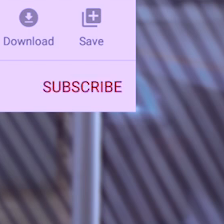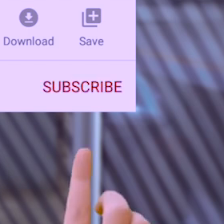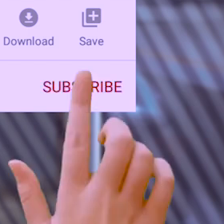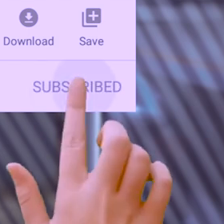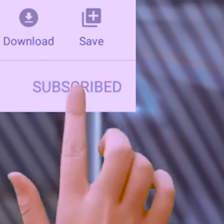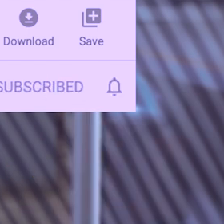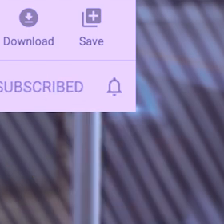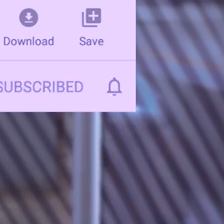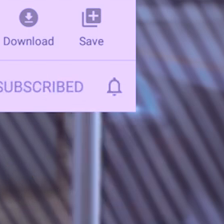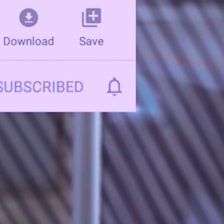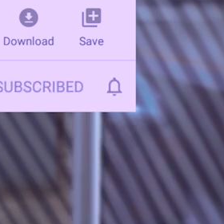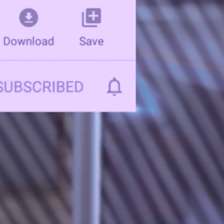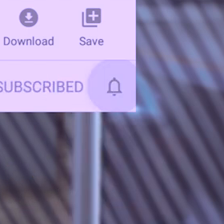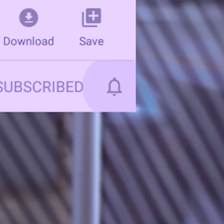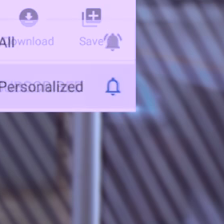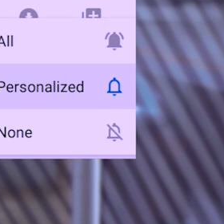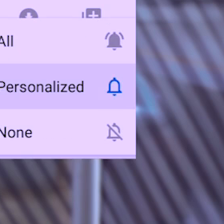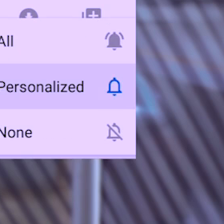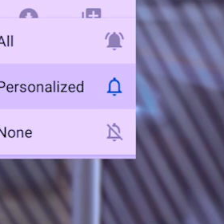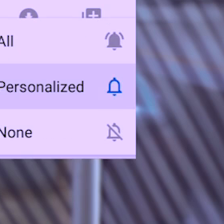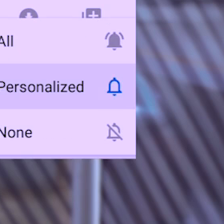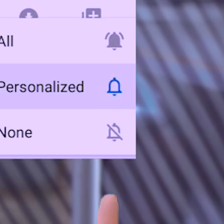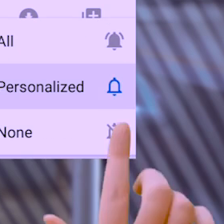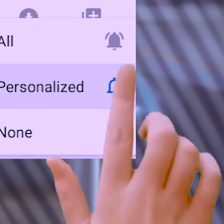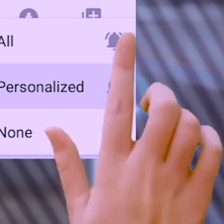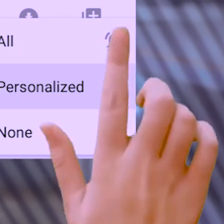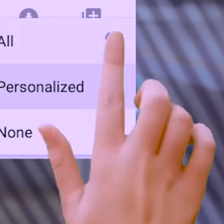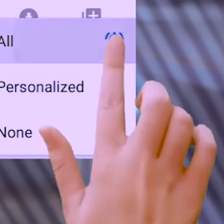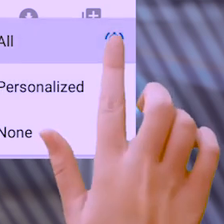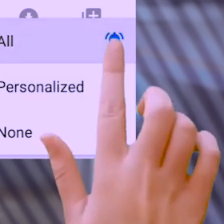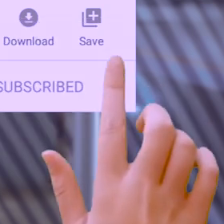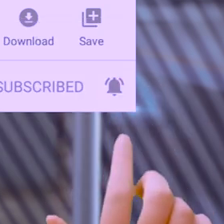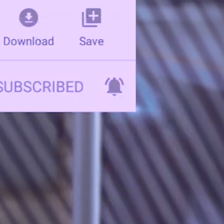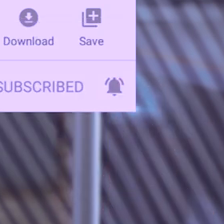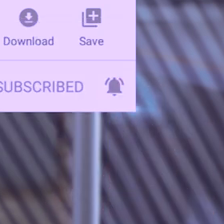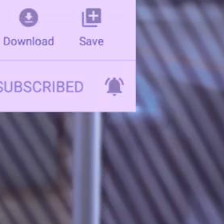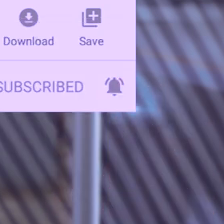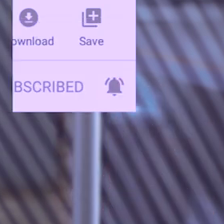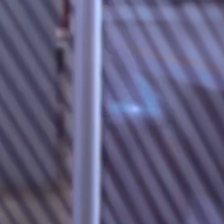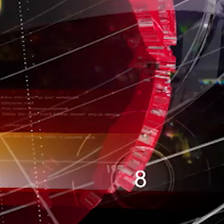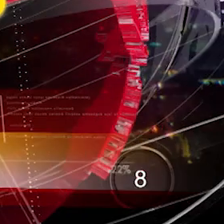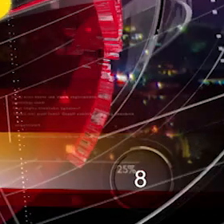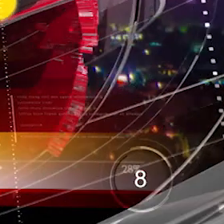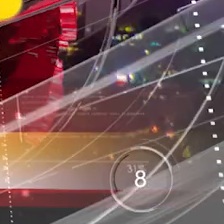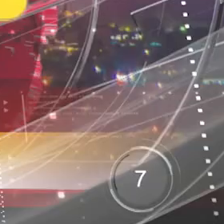inscreva-se no botão de notificação para receber a informação de você.